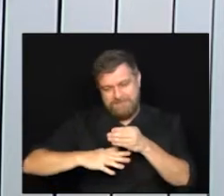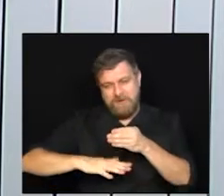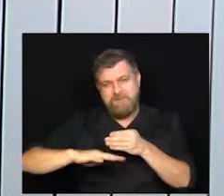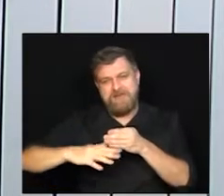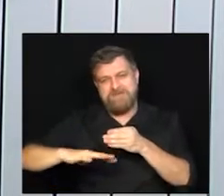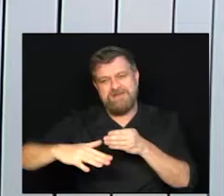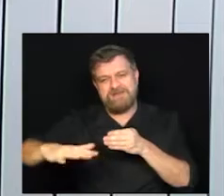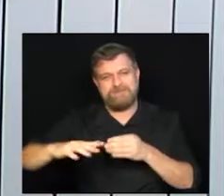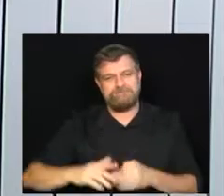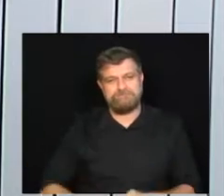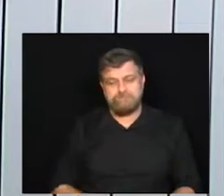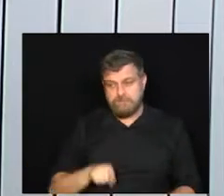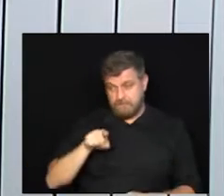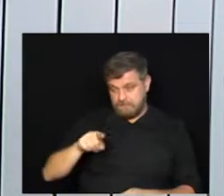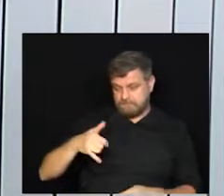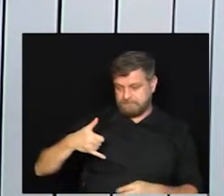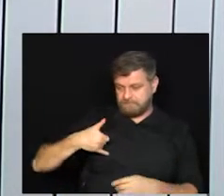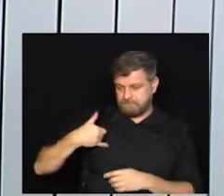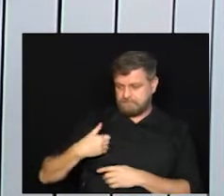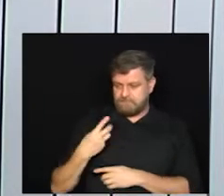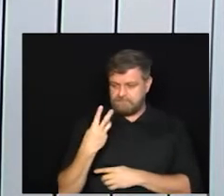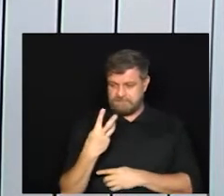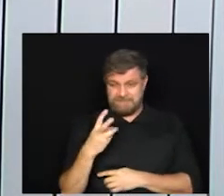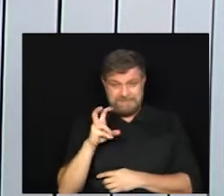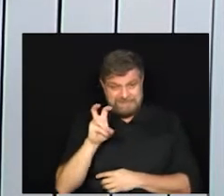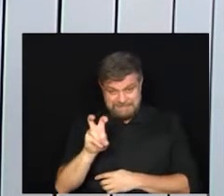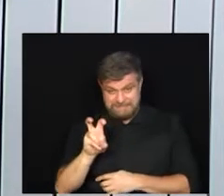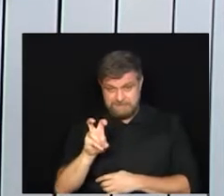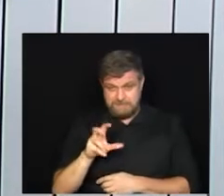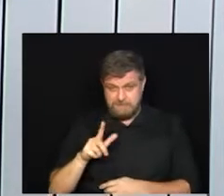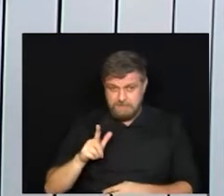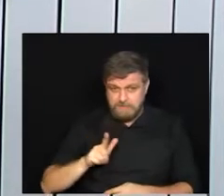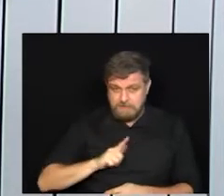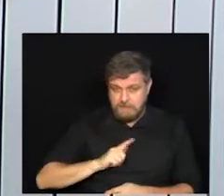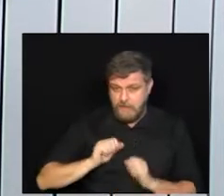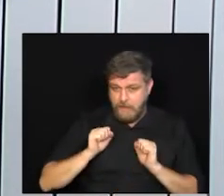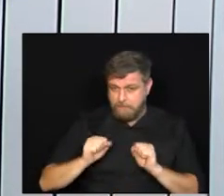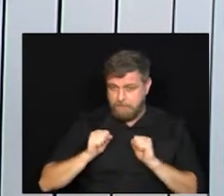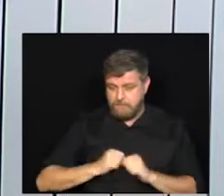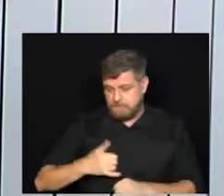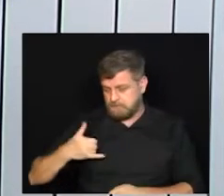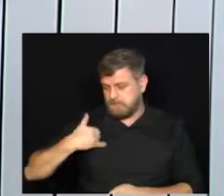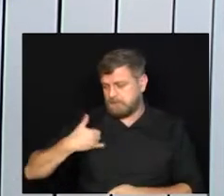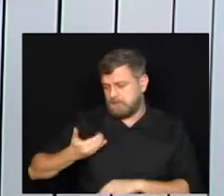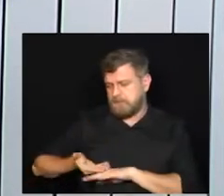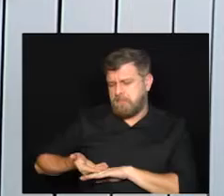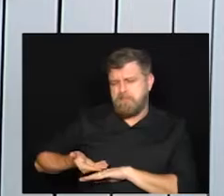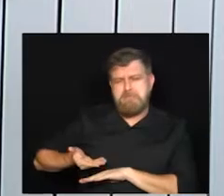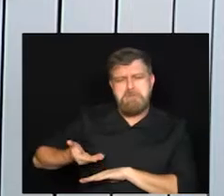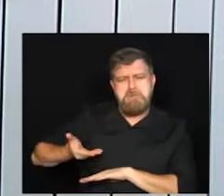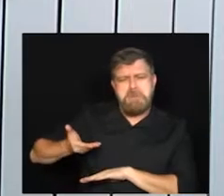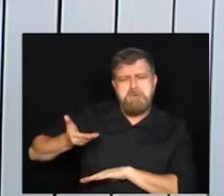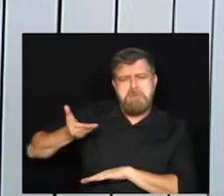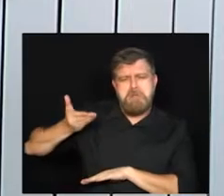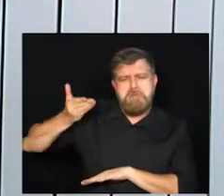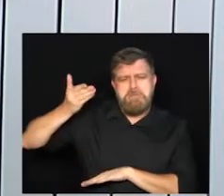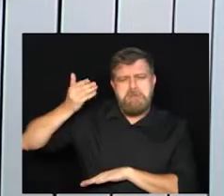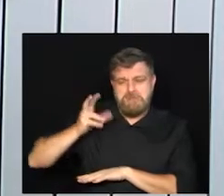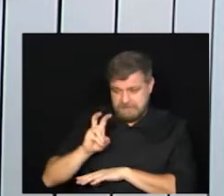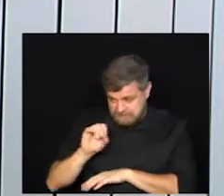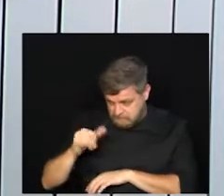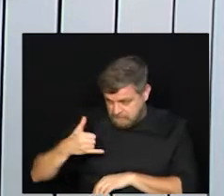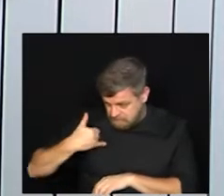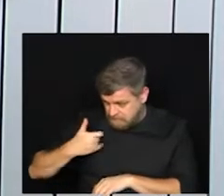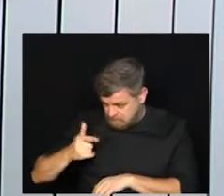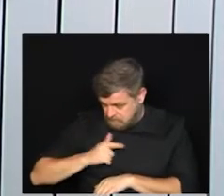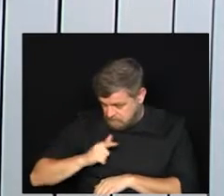abertura, 35 anos, essa é uma modalidade que pode avançar, 40, 50 anos, tem